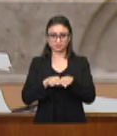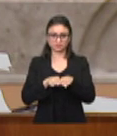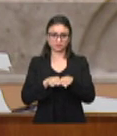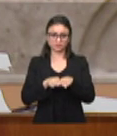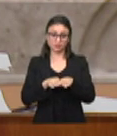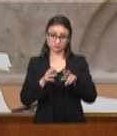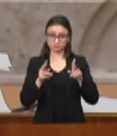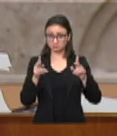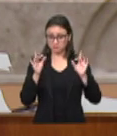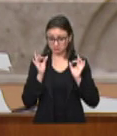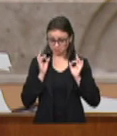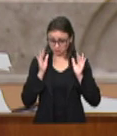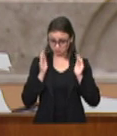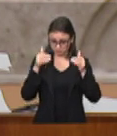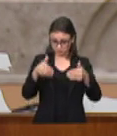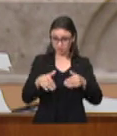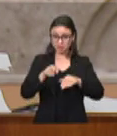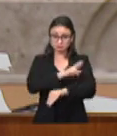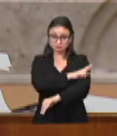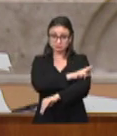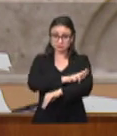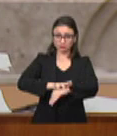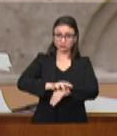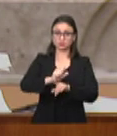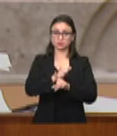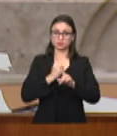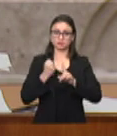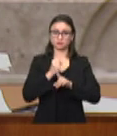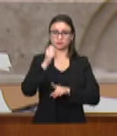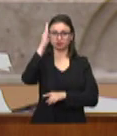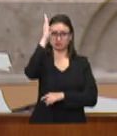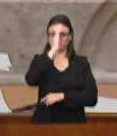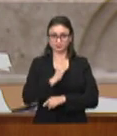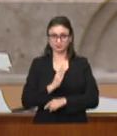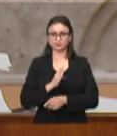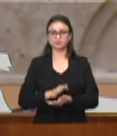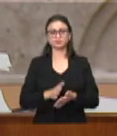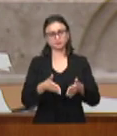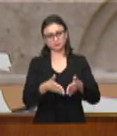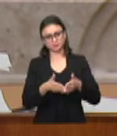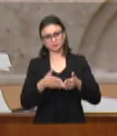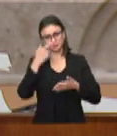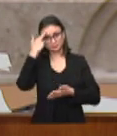caso específico, racial, na sociedade brasileira. Peço à